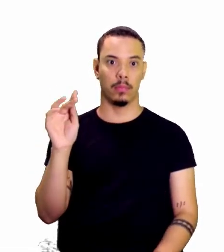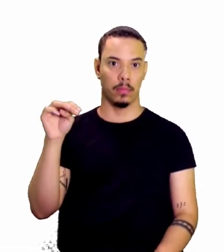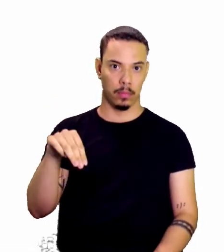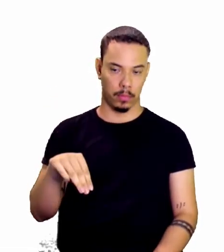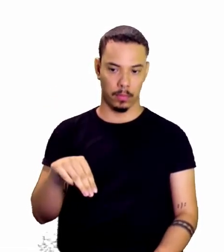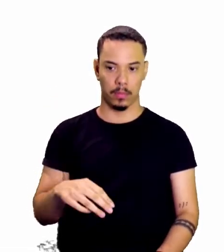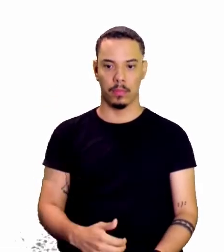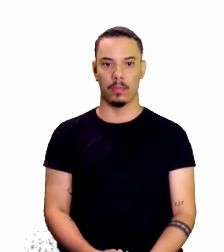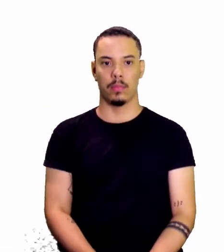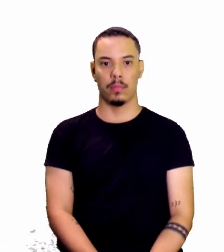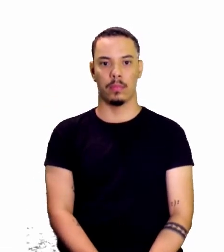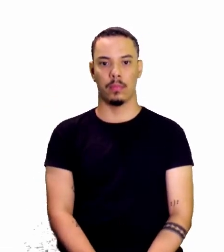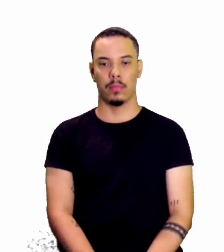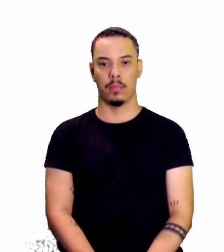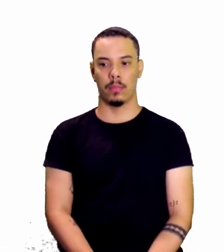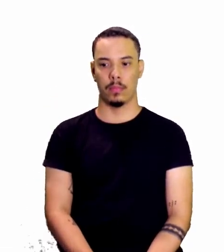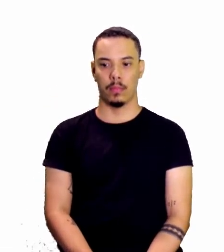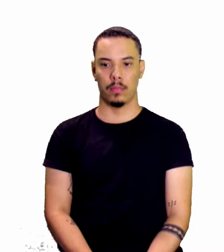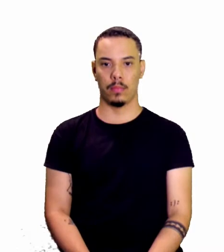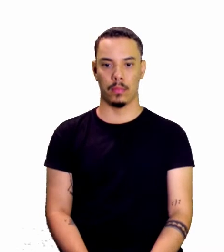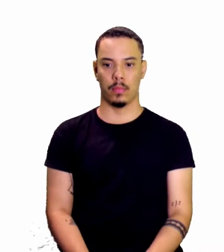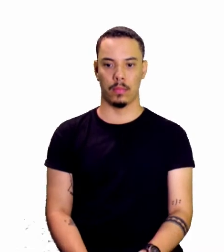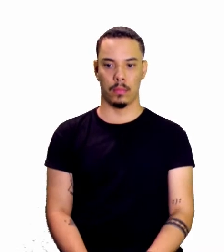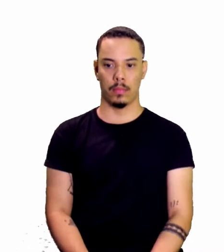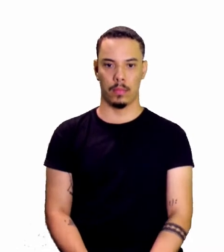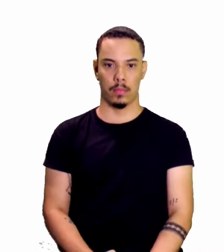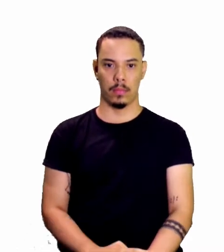né 11º